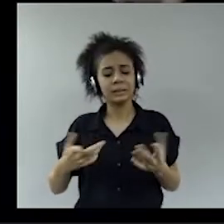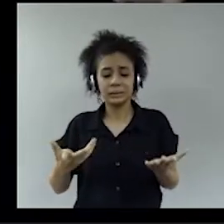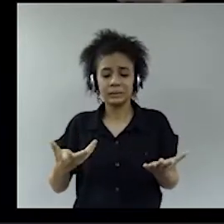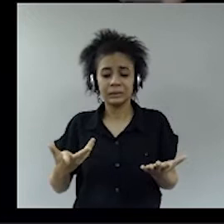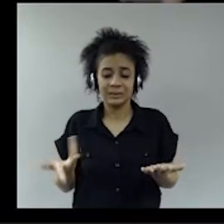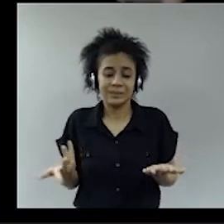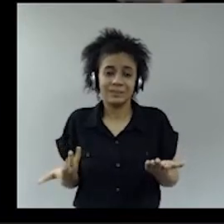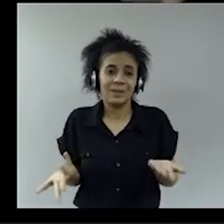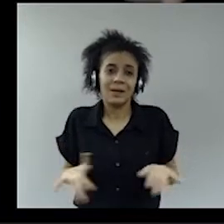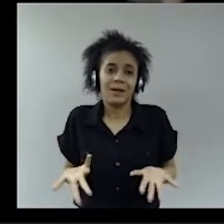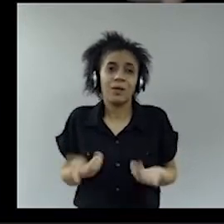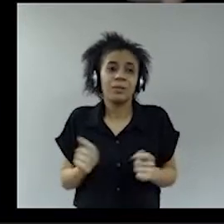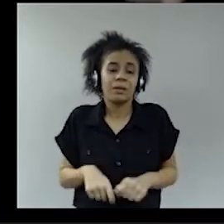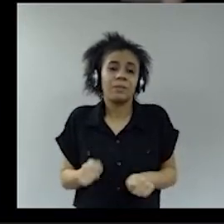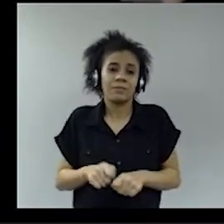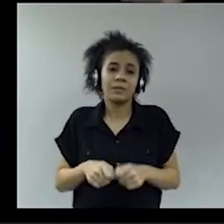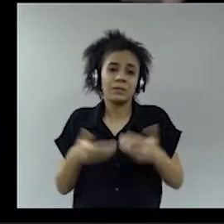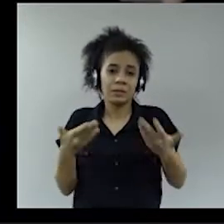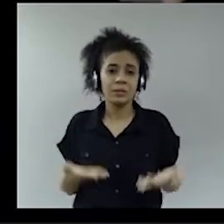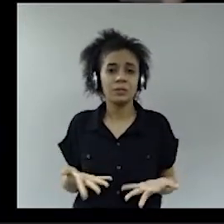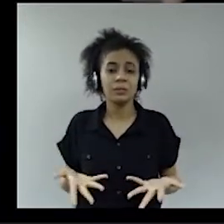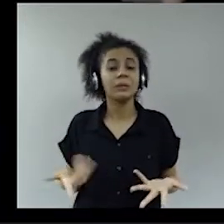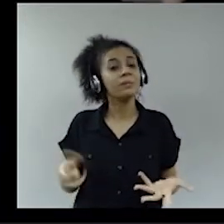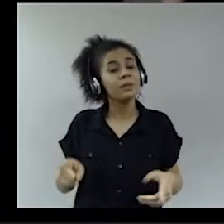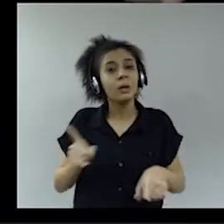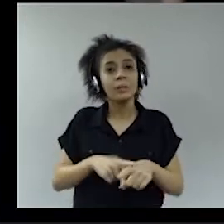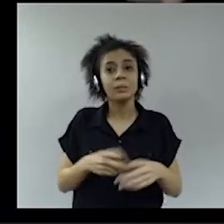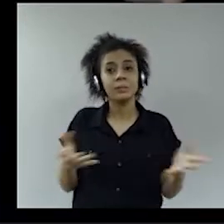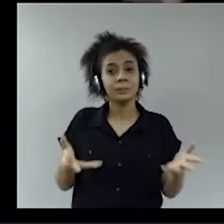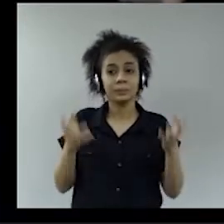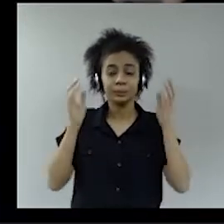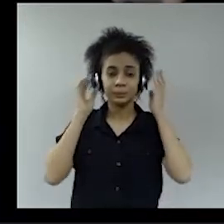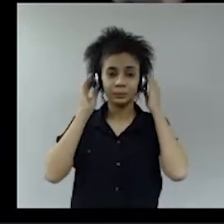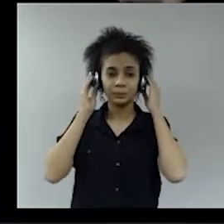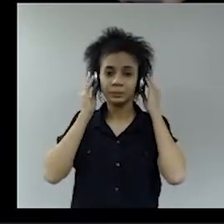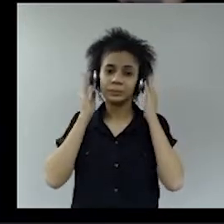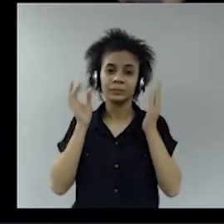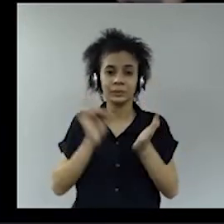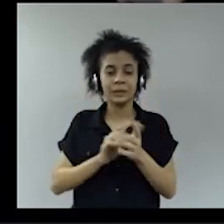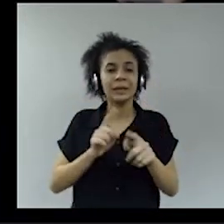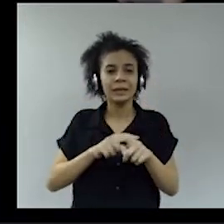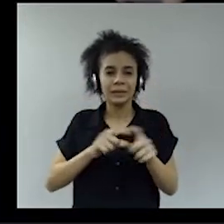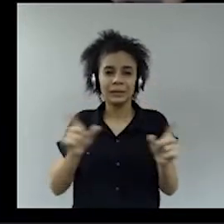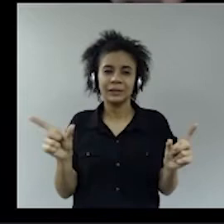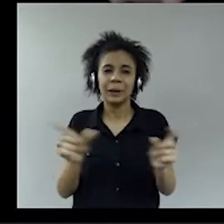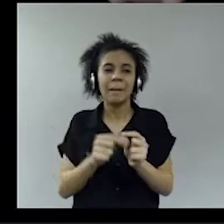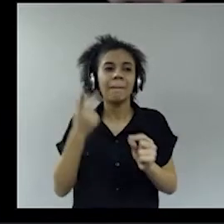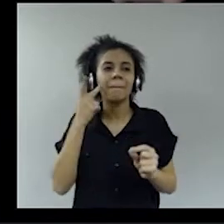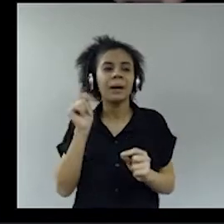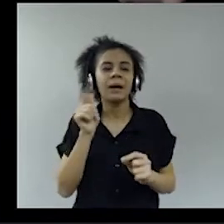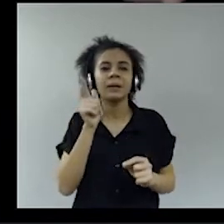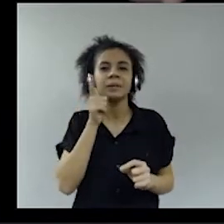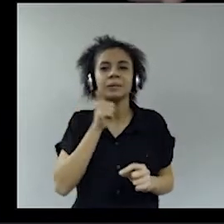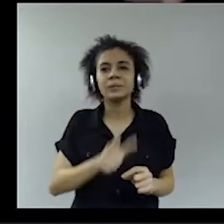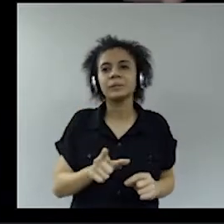do possível. E esse é o cenário, senhores. Quer dizer, na verdade, o tempo é muito curto para a gente poder